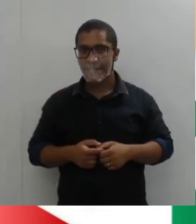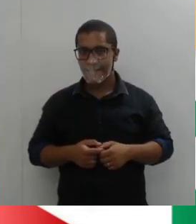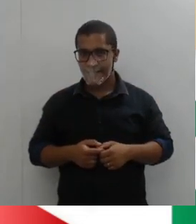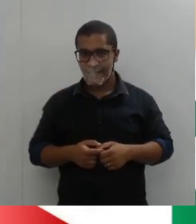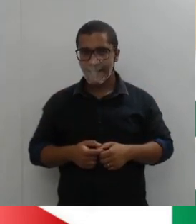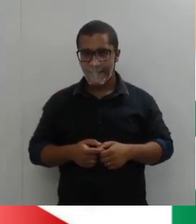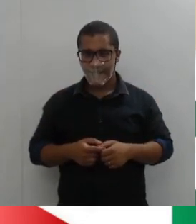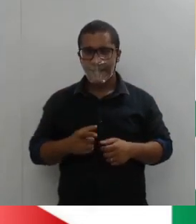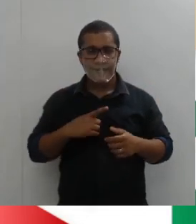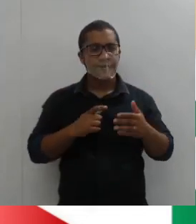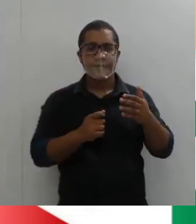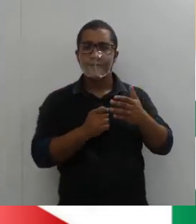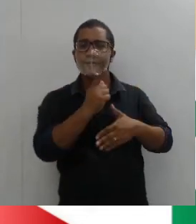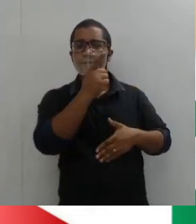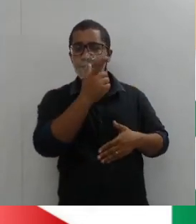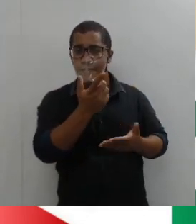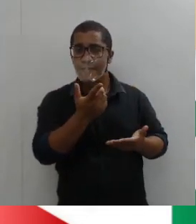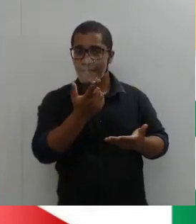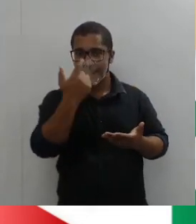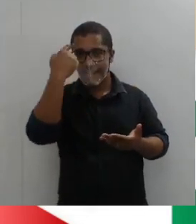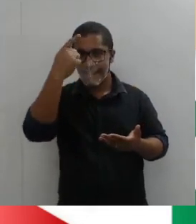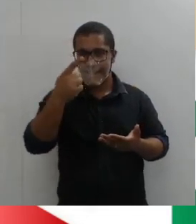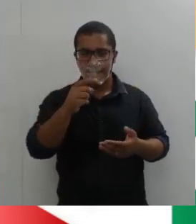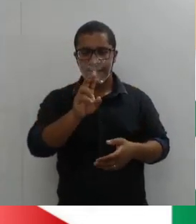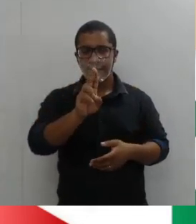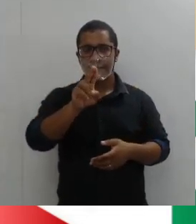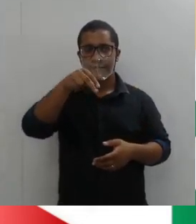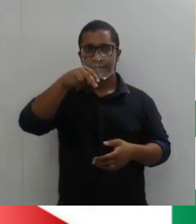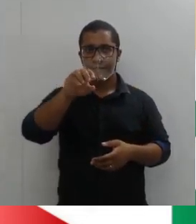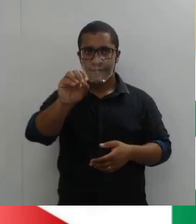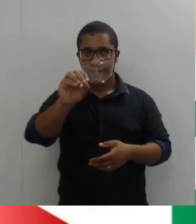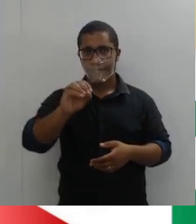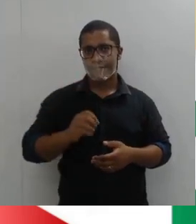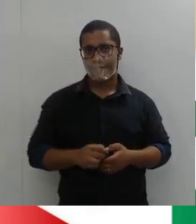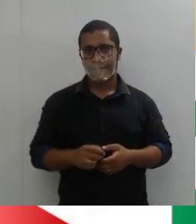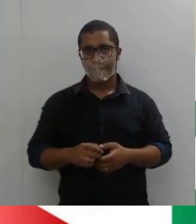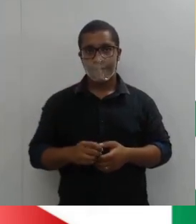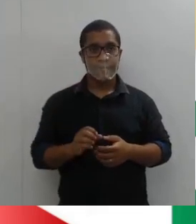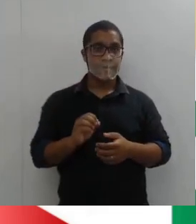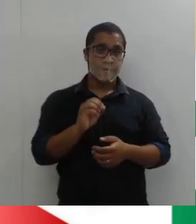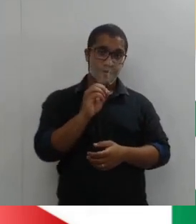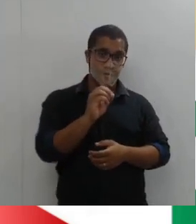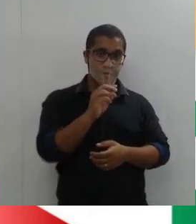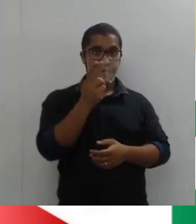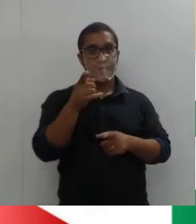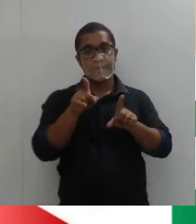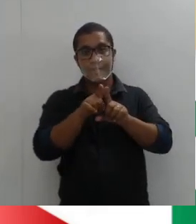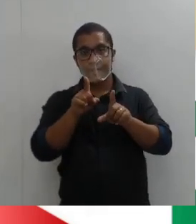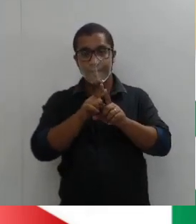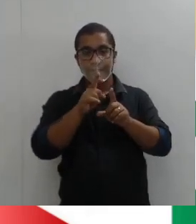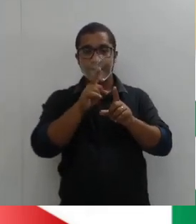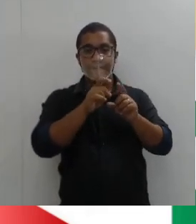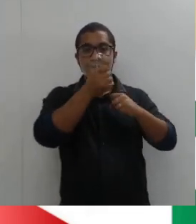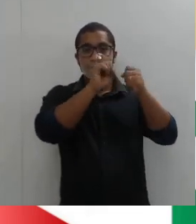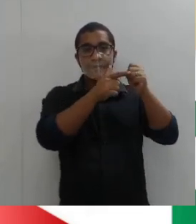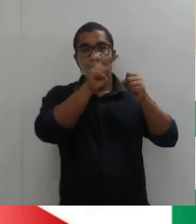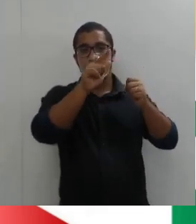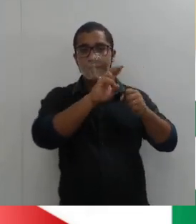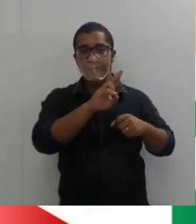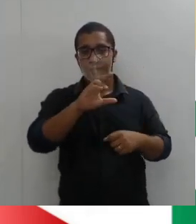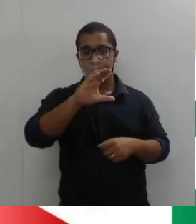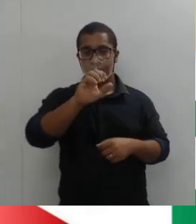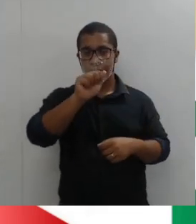Isso que a gente compra, exatamente. É o Uno, mas que também tem de uma outra fábrica chamado Cancan. Quando